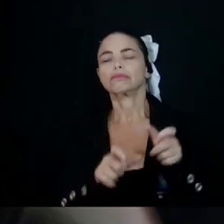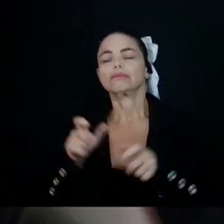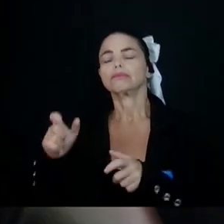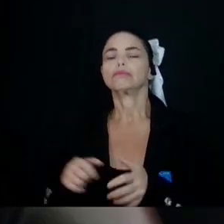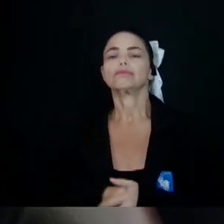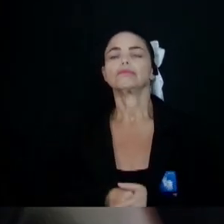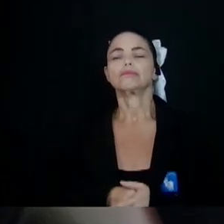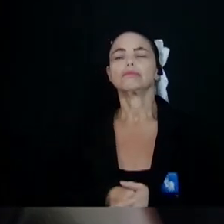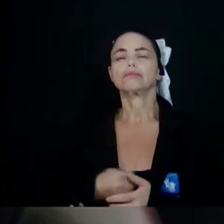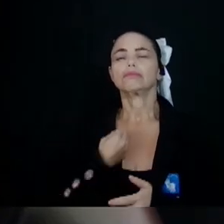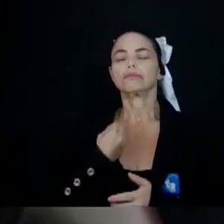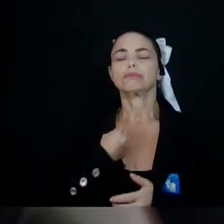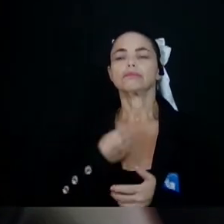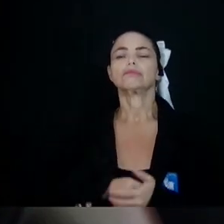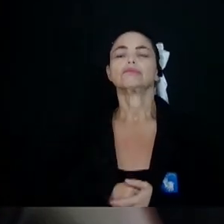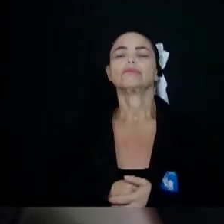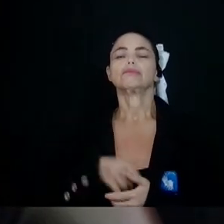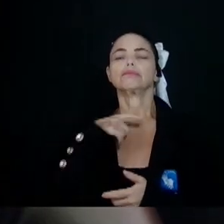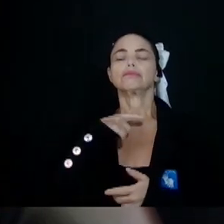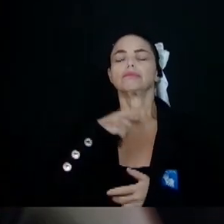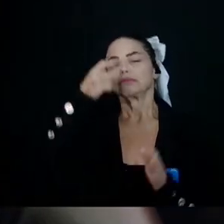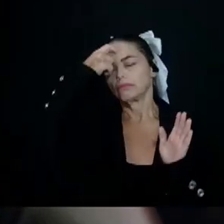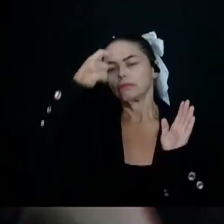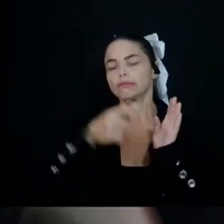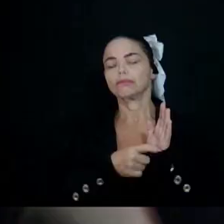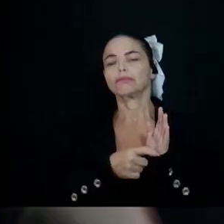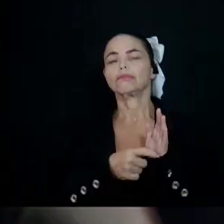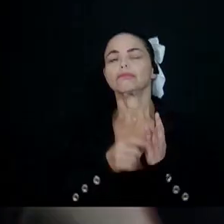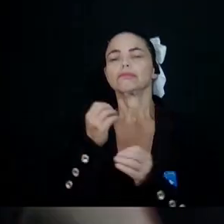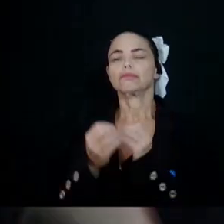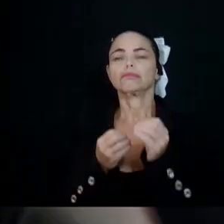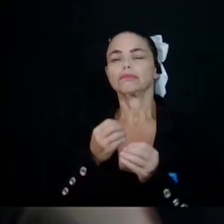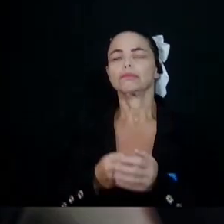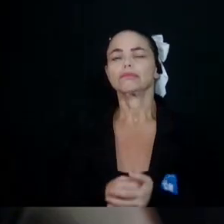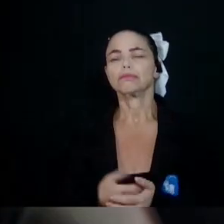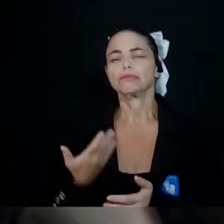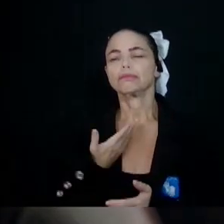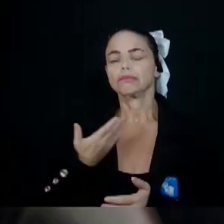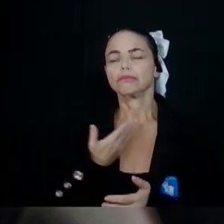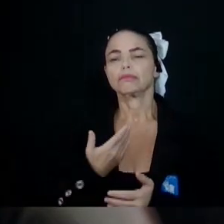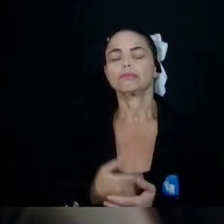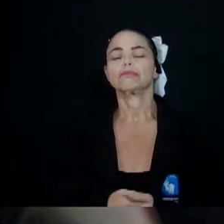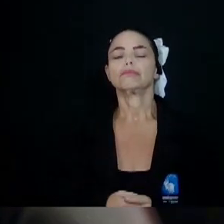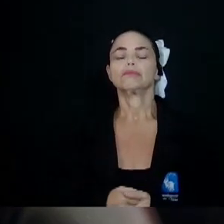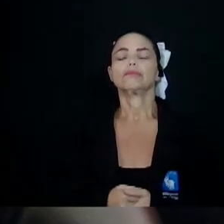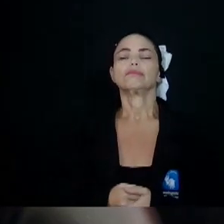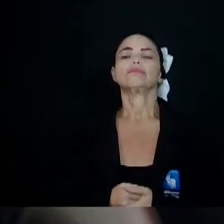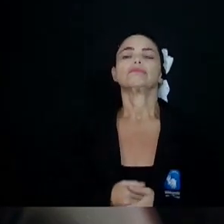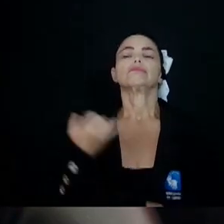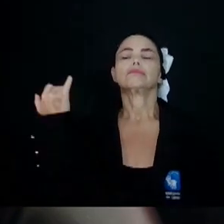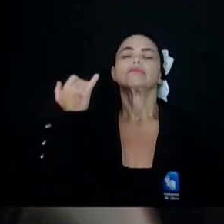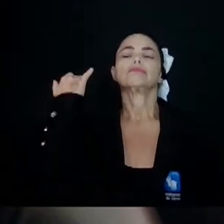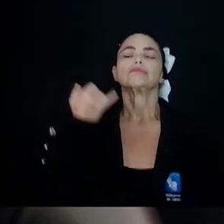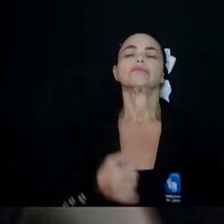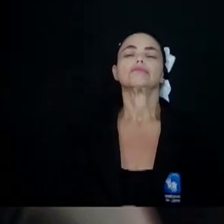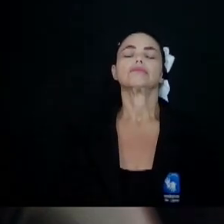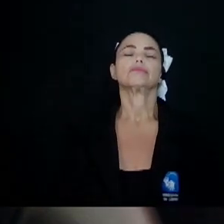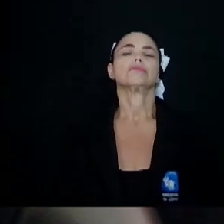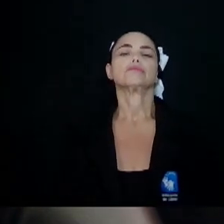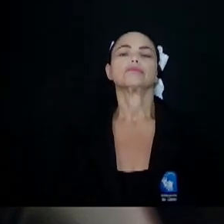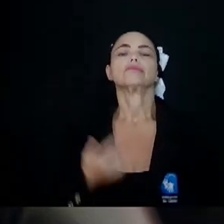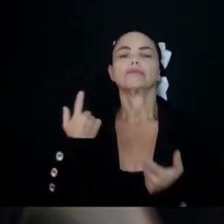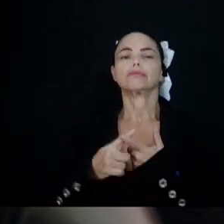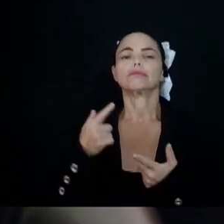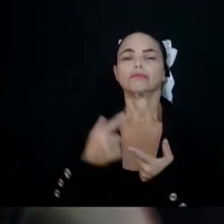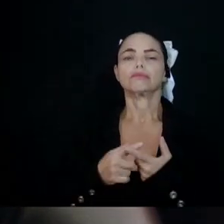dos adolescentes já tem uma inteligência artificial como se fossem amigos. Isso é muito importante a gente falar,